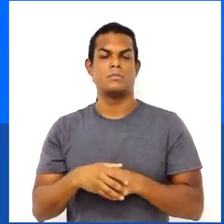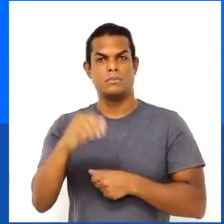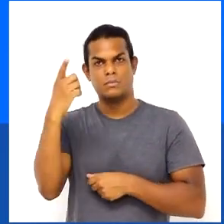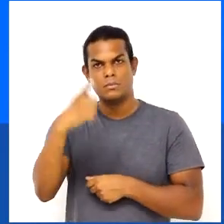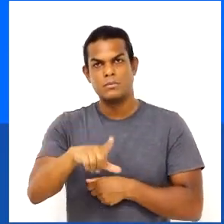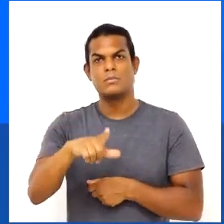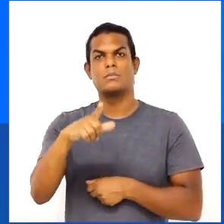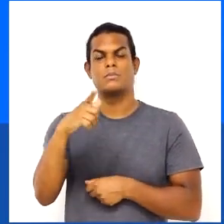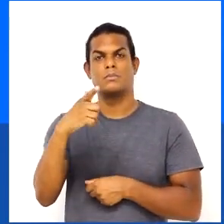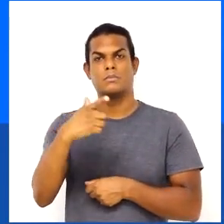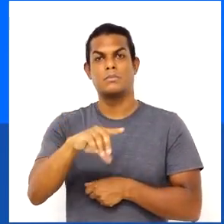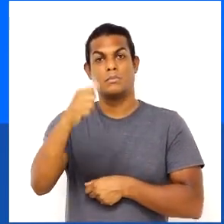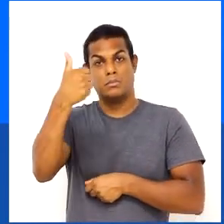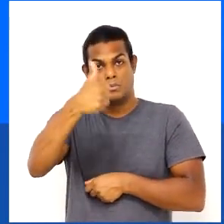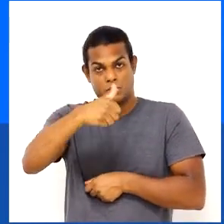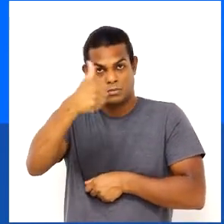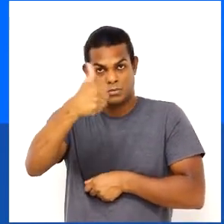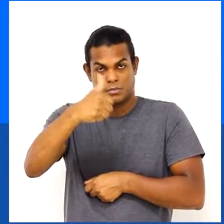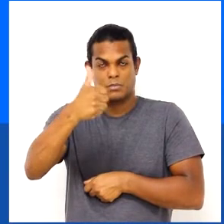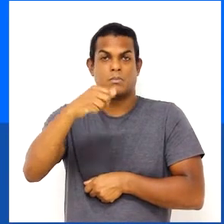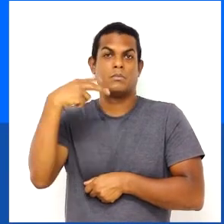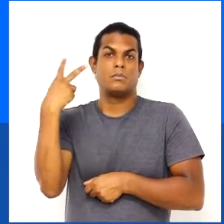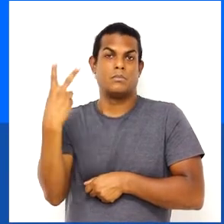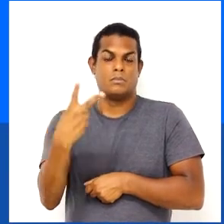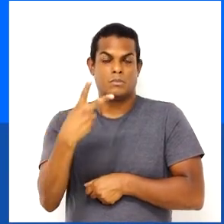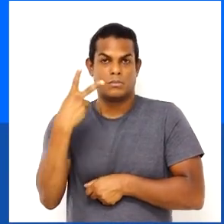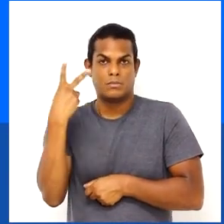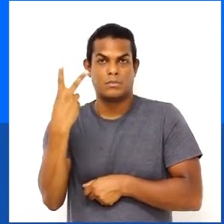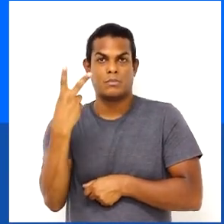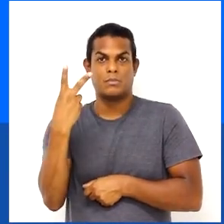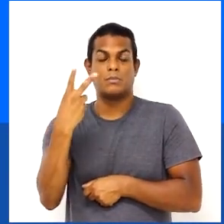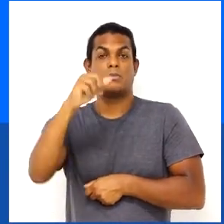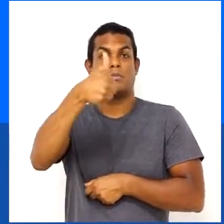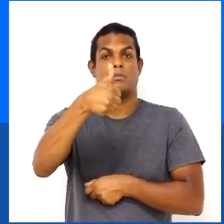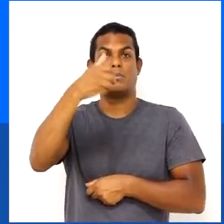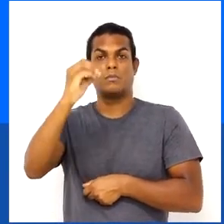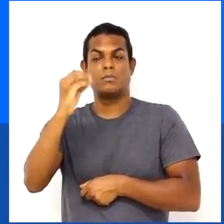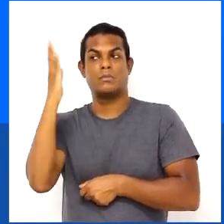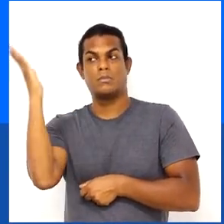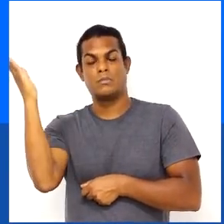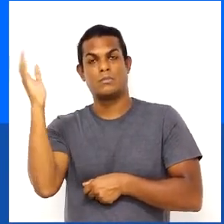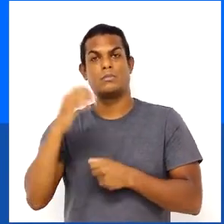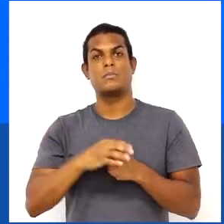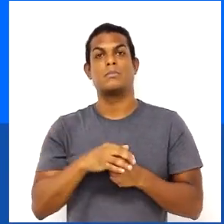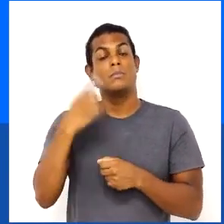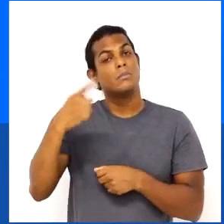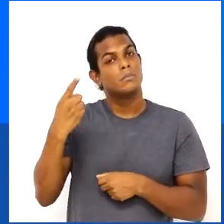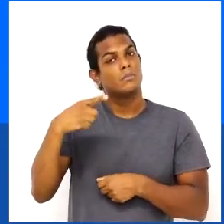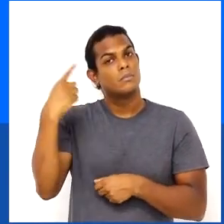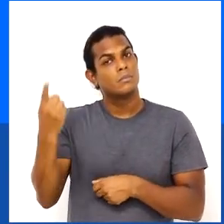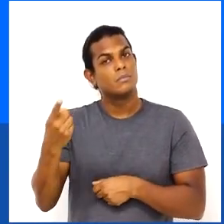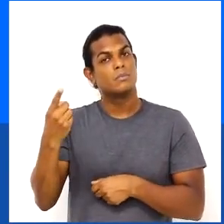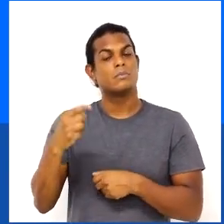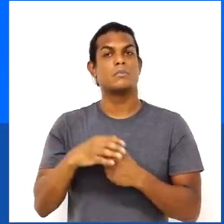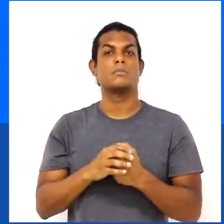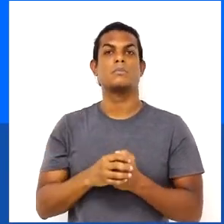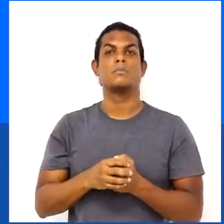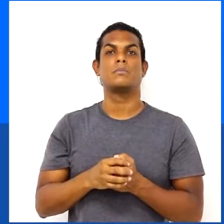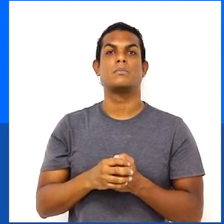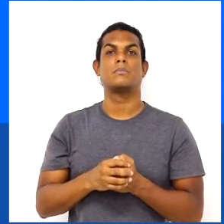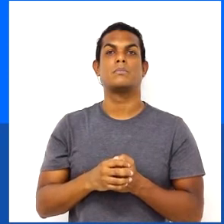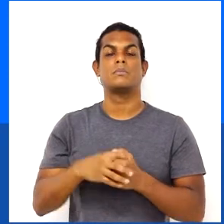o primeiro valor da frequência absoluta, que é o valor 10, e em seguida a